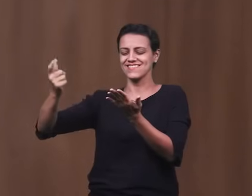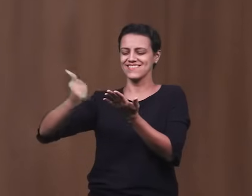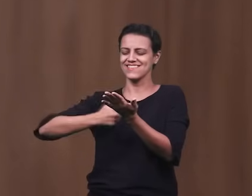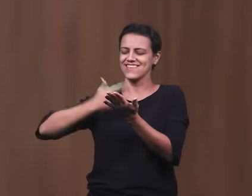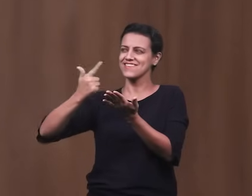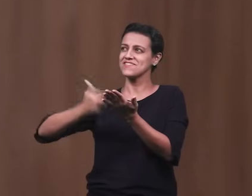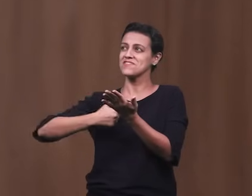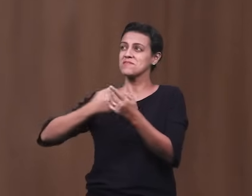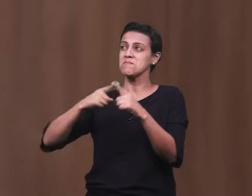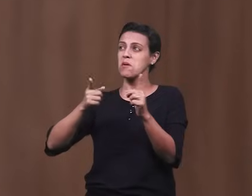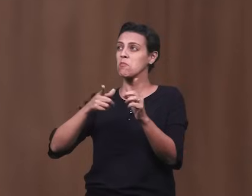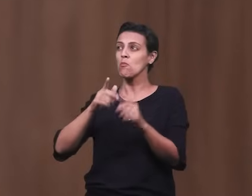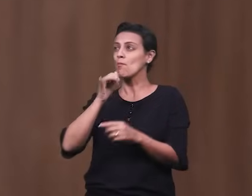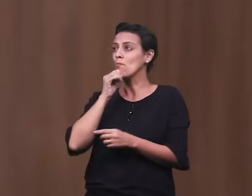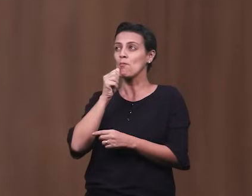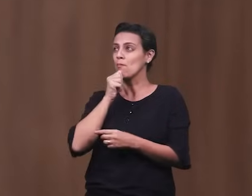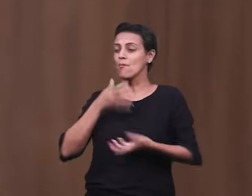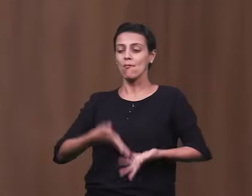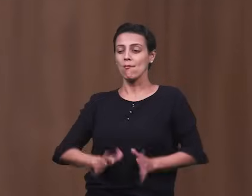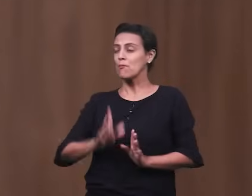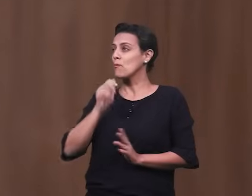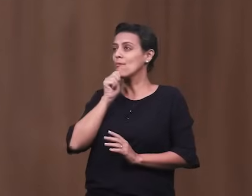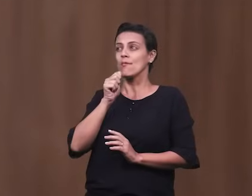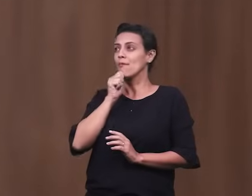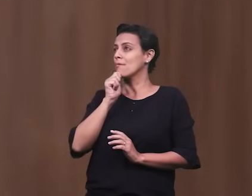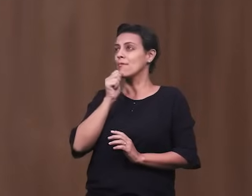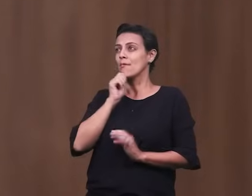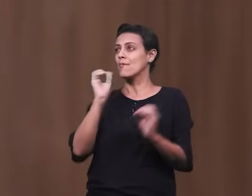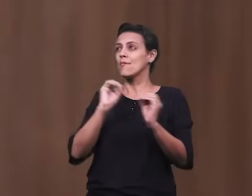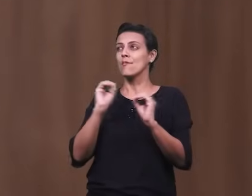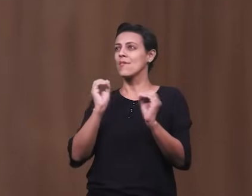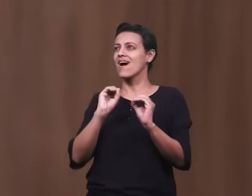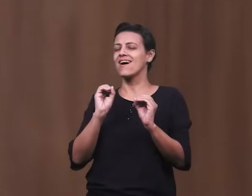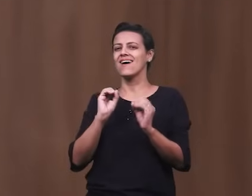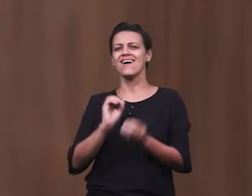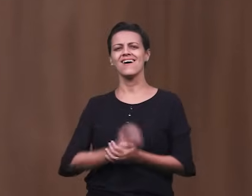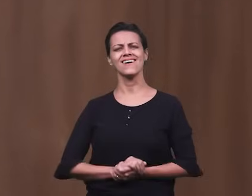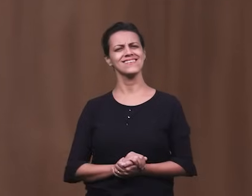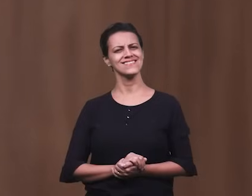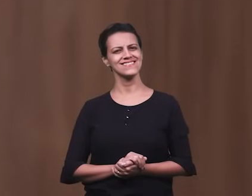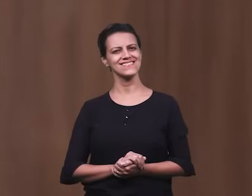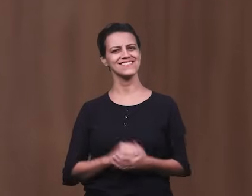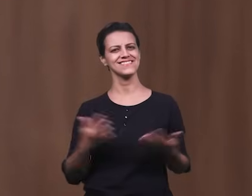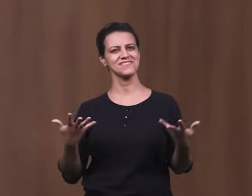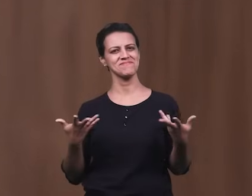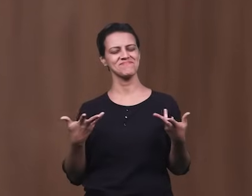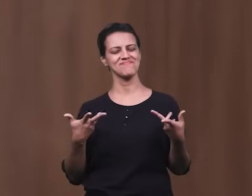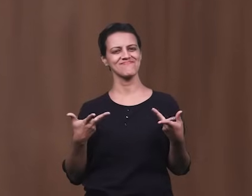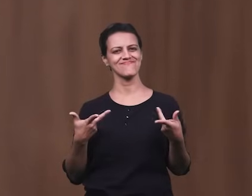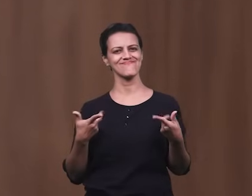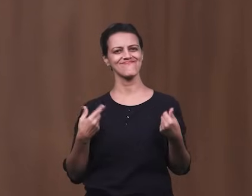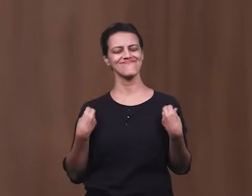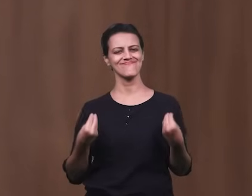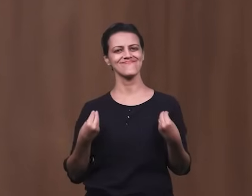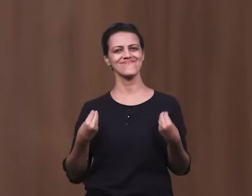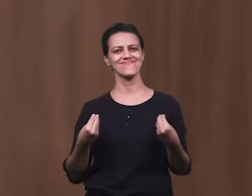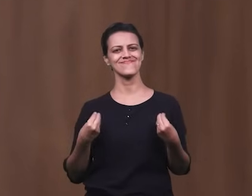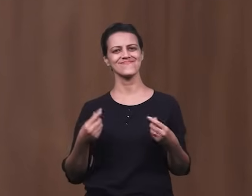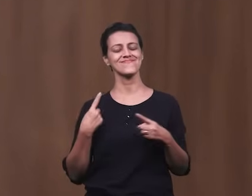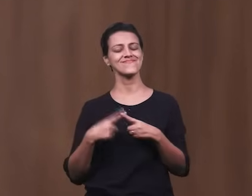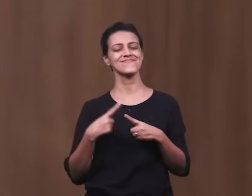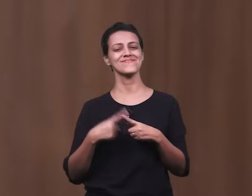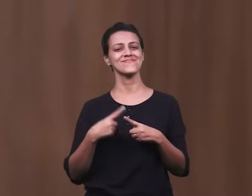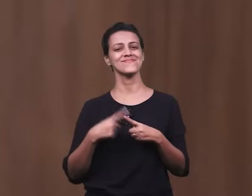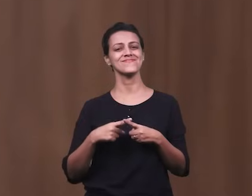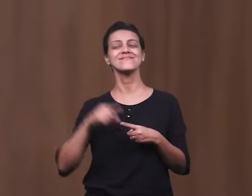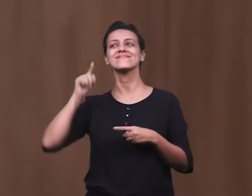dia formadas, quando nem ainda uma delas havia. Então, eu acho isso extraordinário, porque desde a